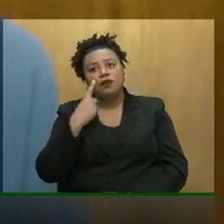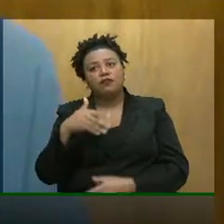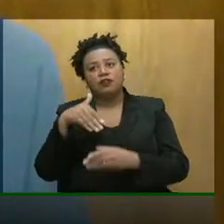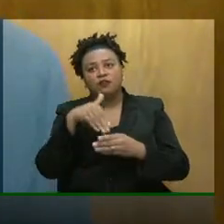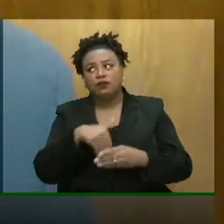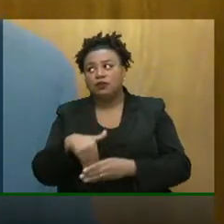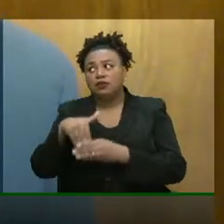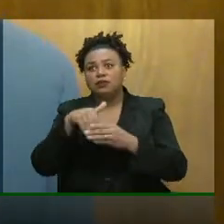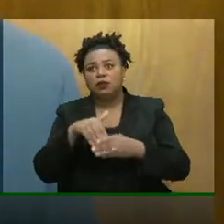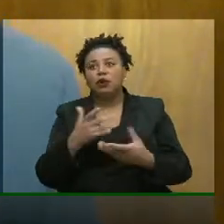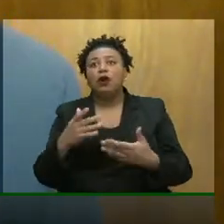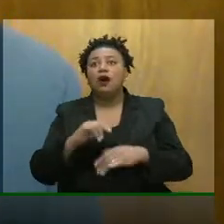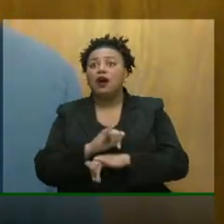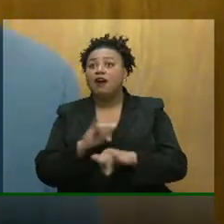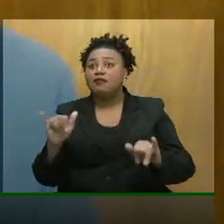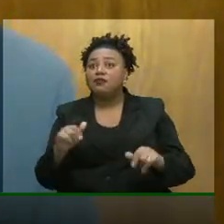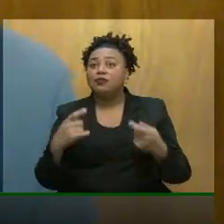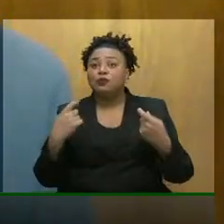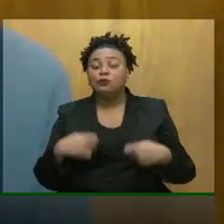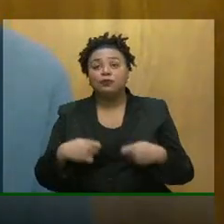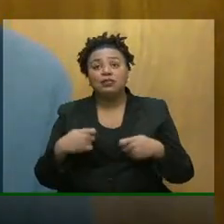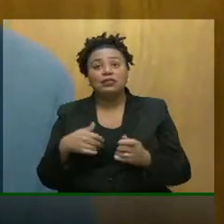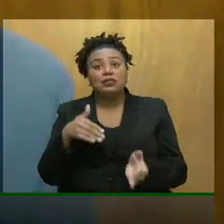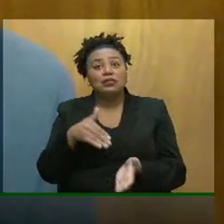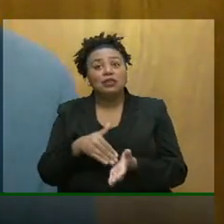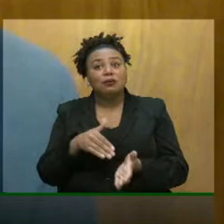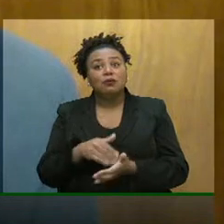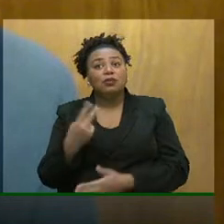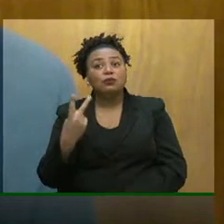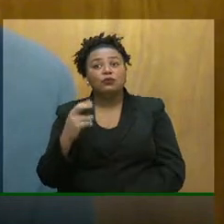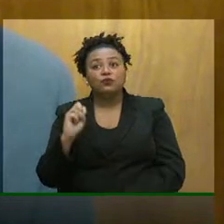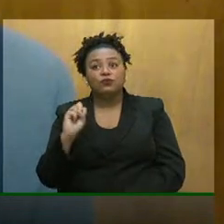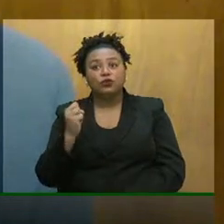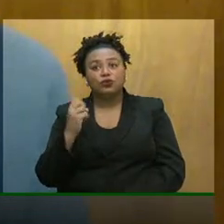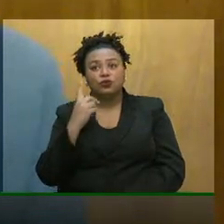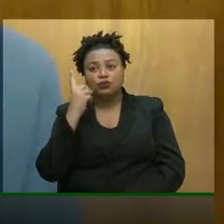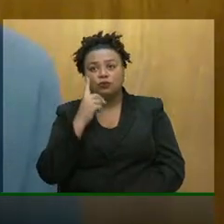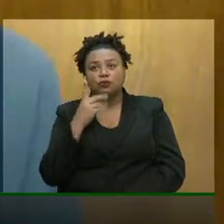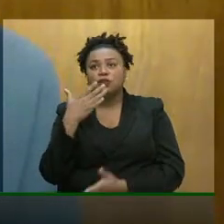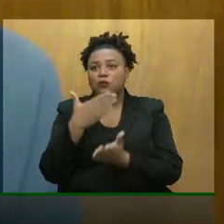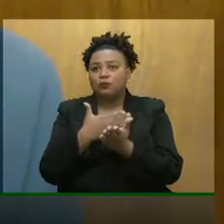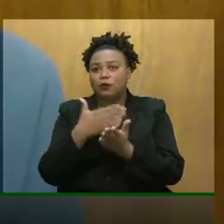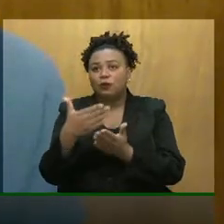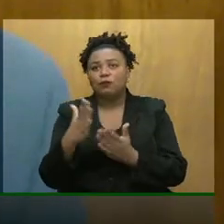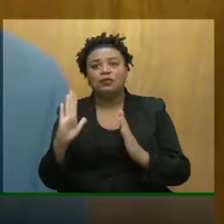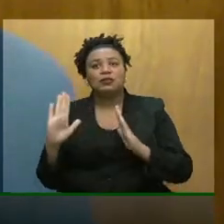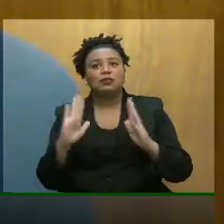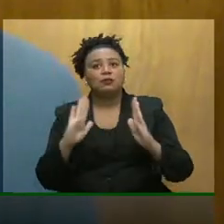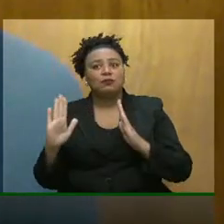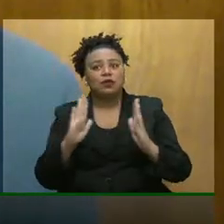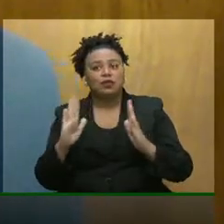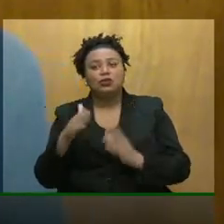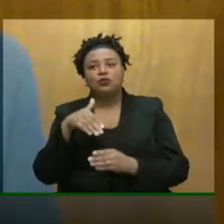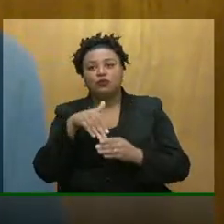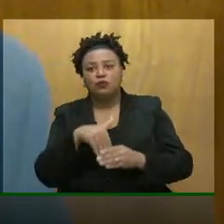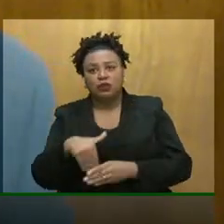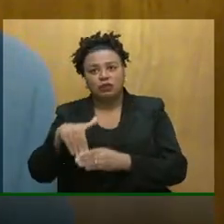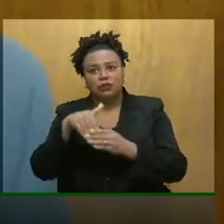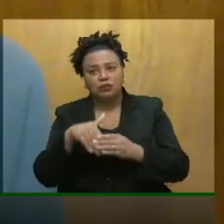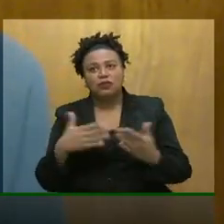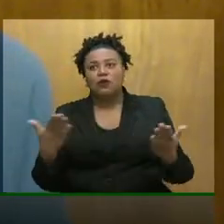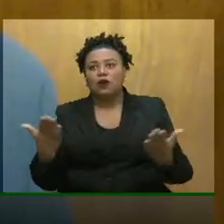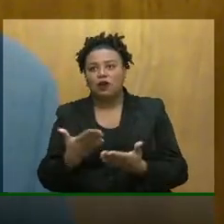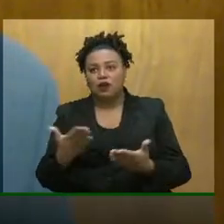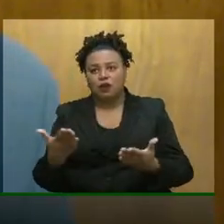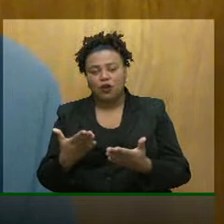dia. Saliento que são necessários no mínimo 28 deputados para darmos início ao período de votação. Vamos,